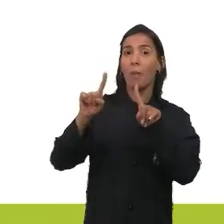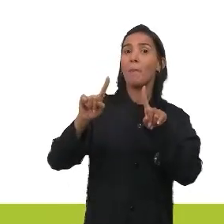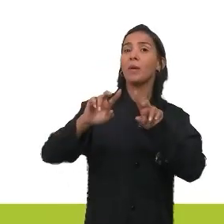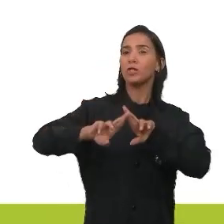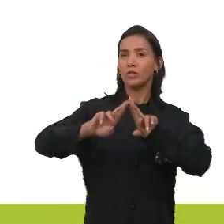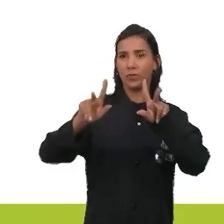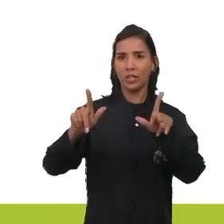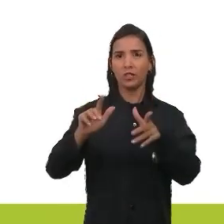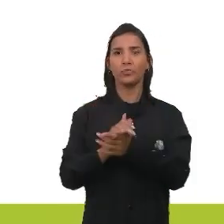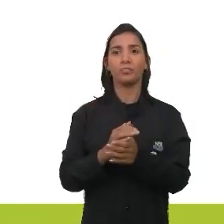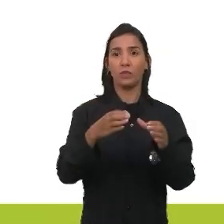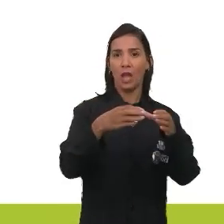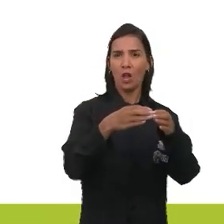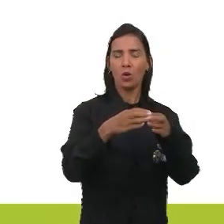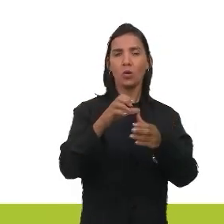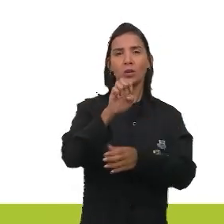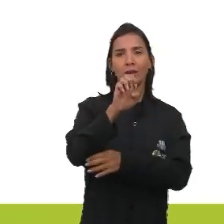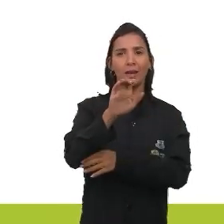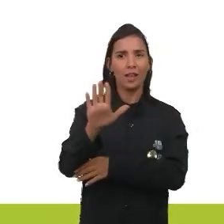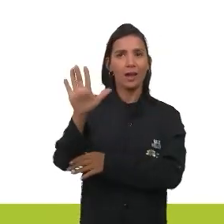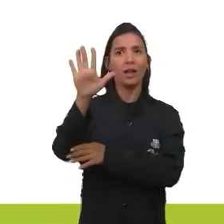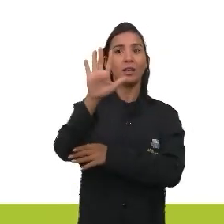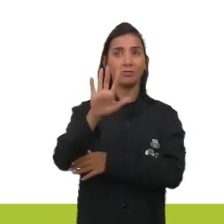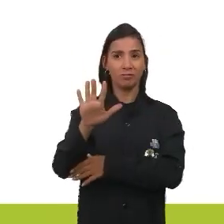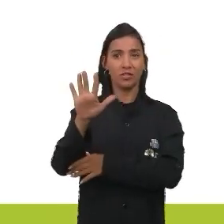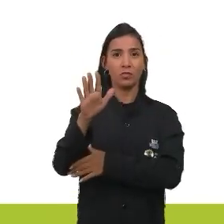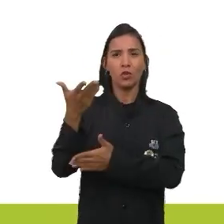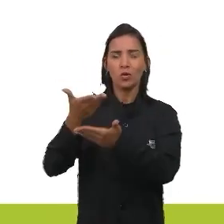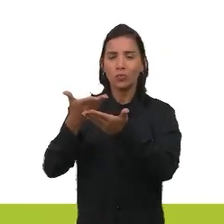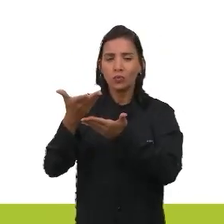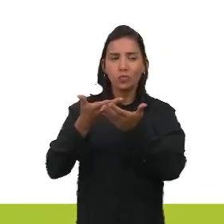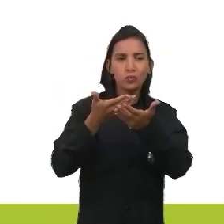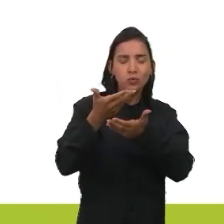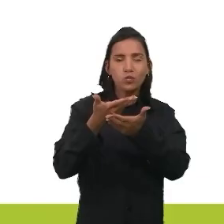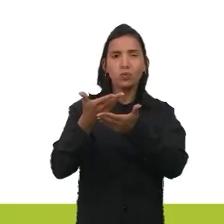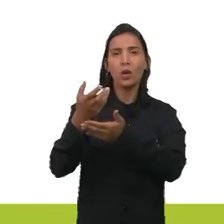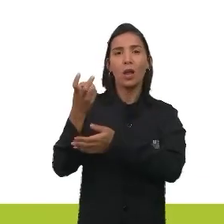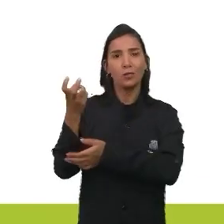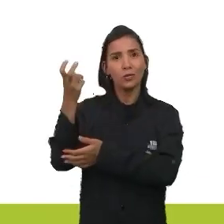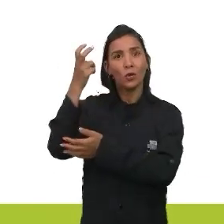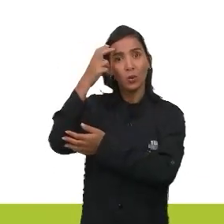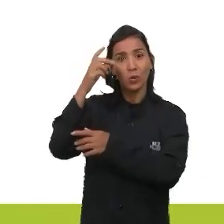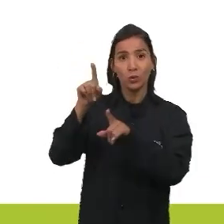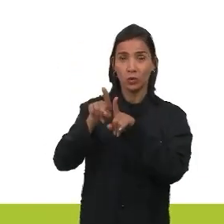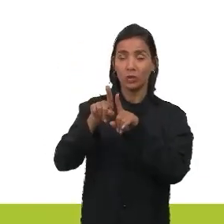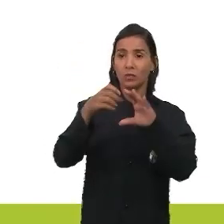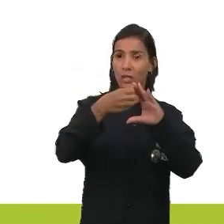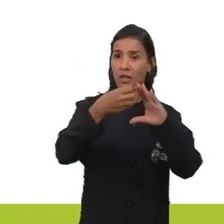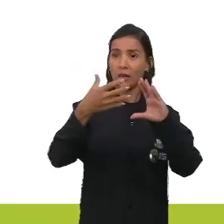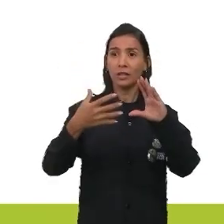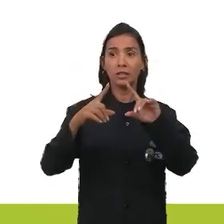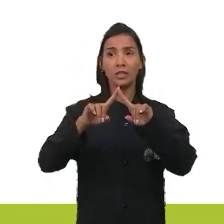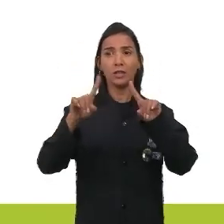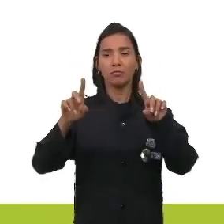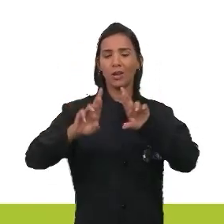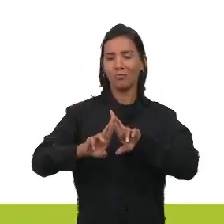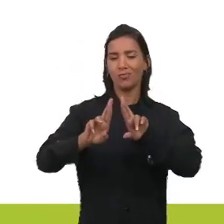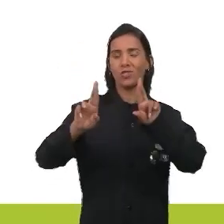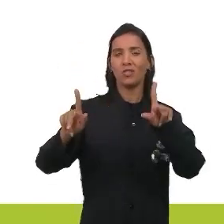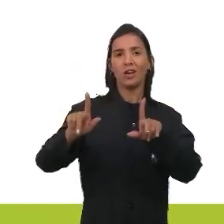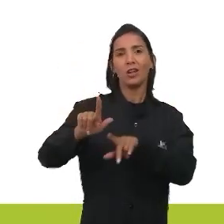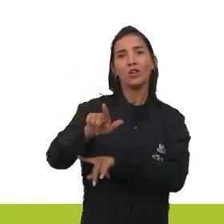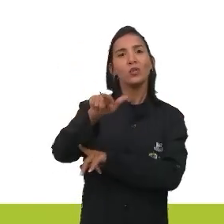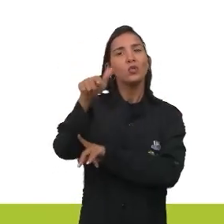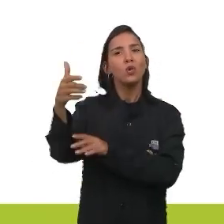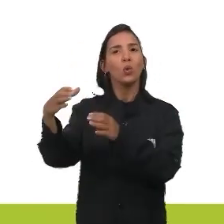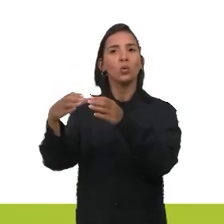vez, compartilharão aspectos culturais que as distinguem das comunidades chinesas